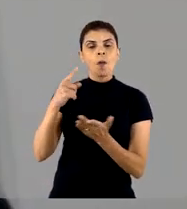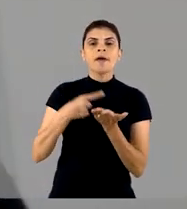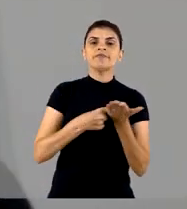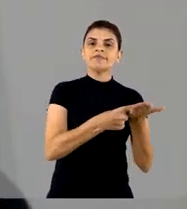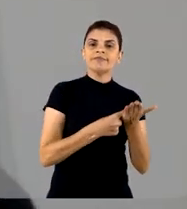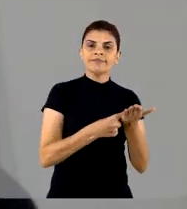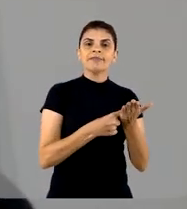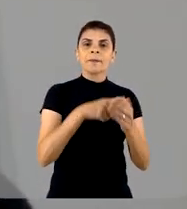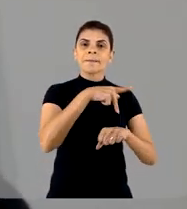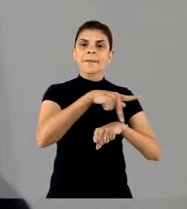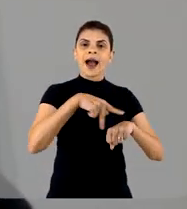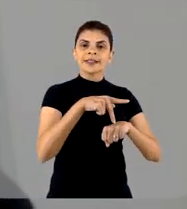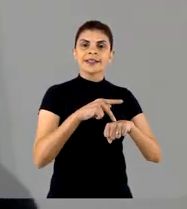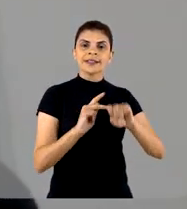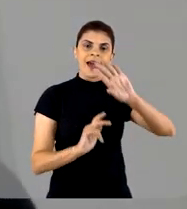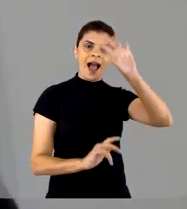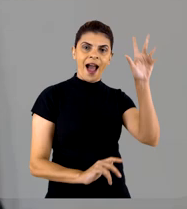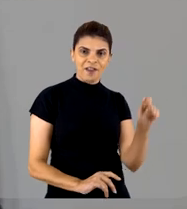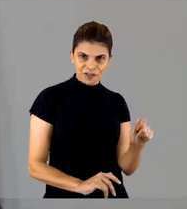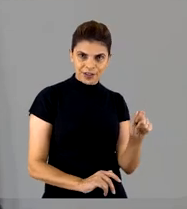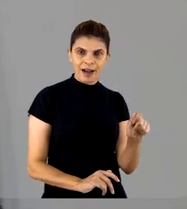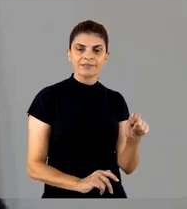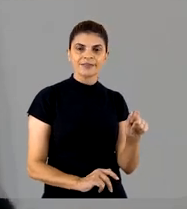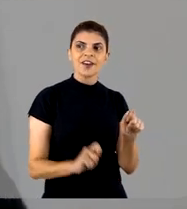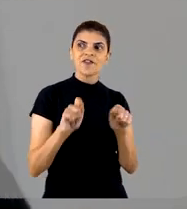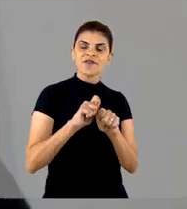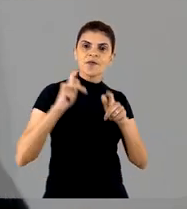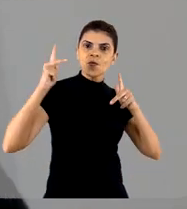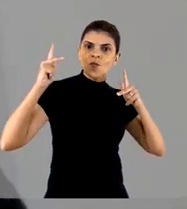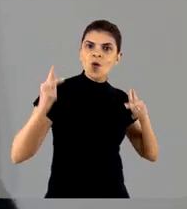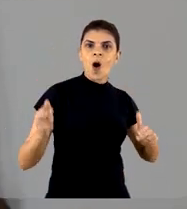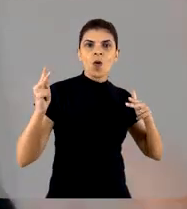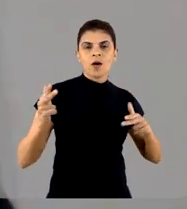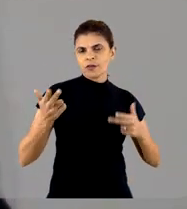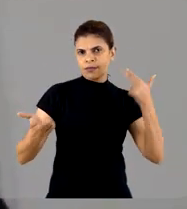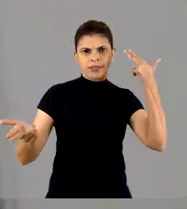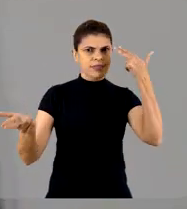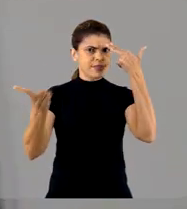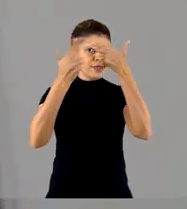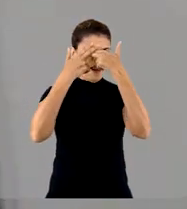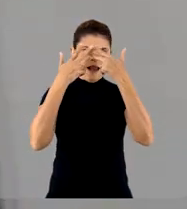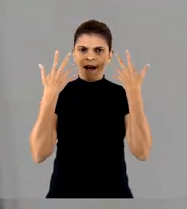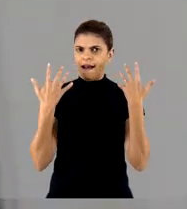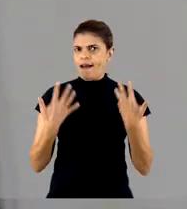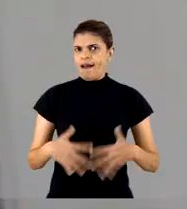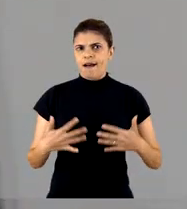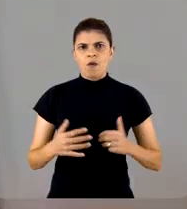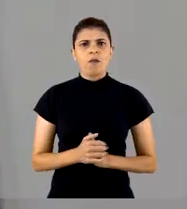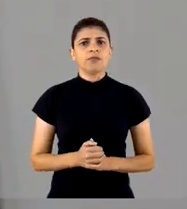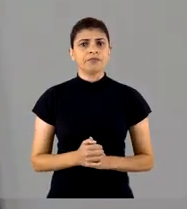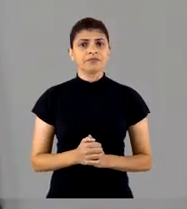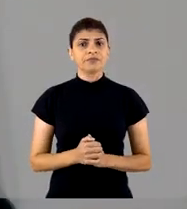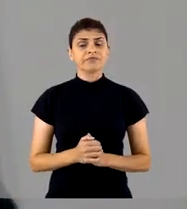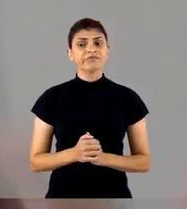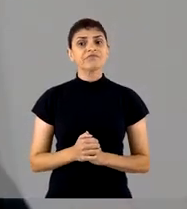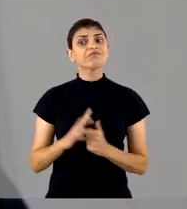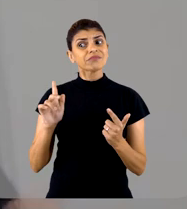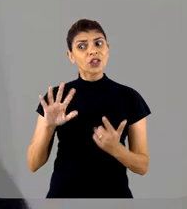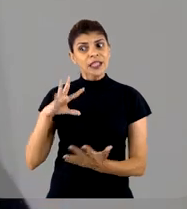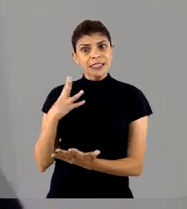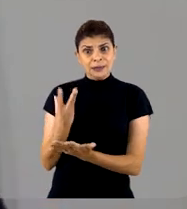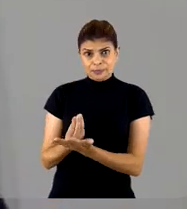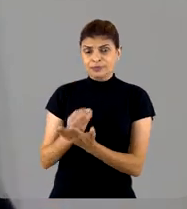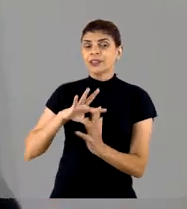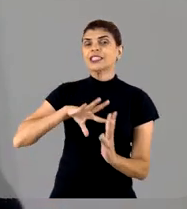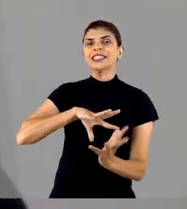fez com os países africanos. Então, isso daí, né, deixou um trauma gigantesco. E eis que esse